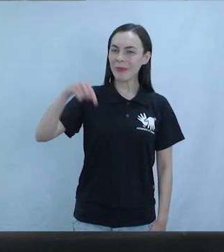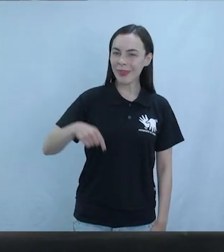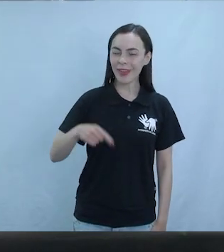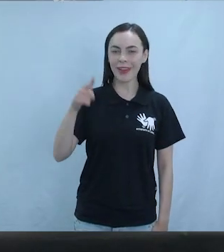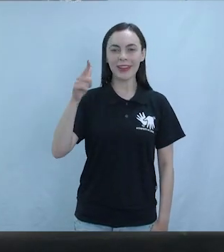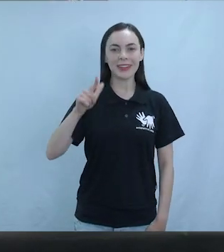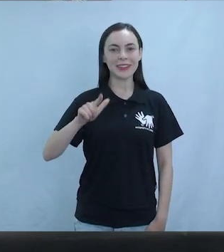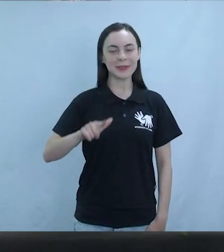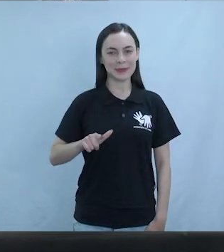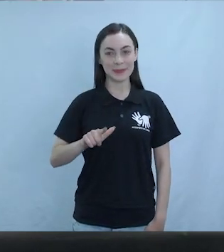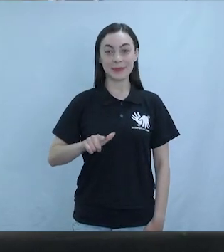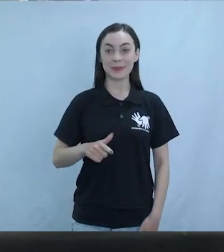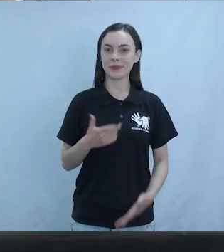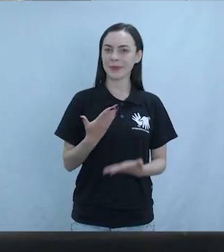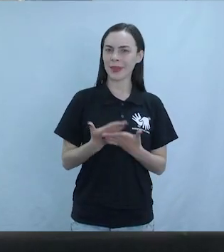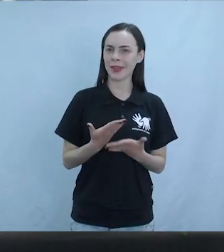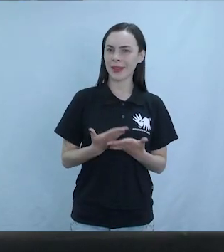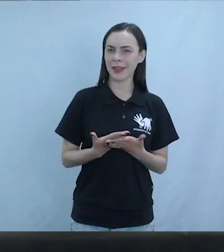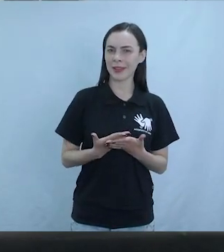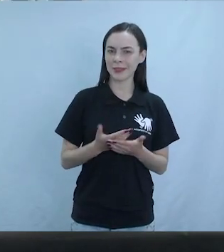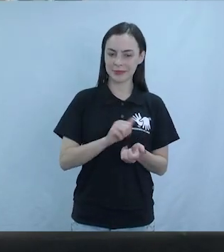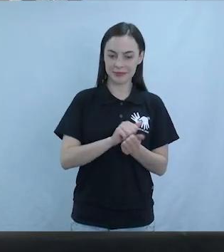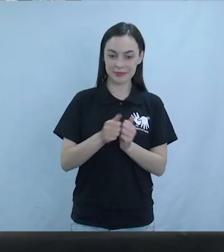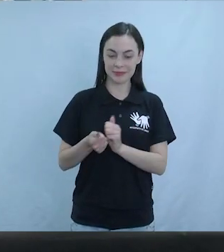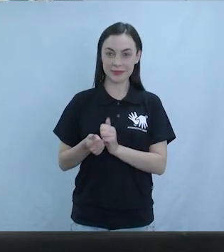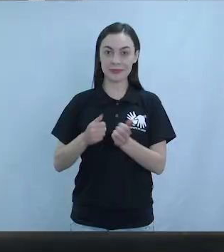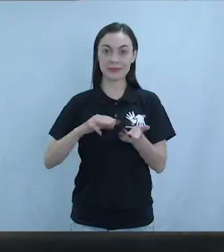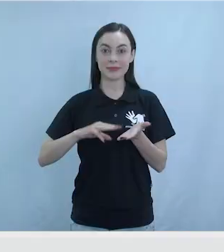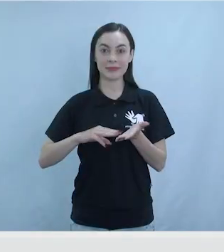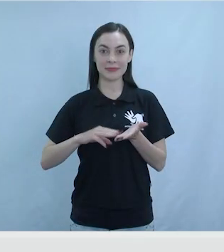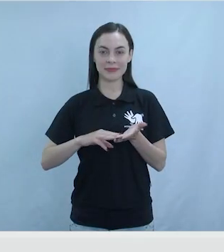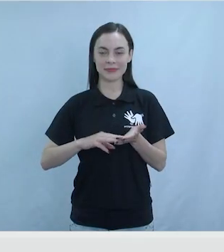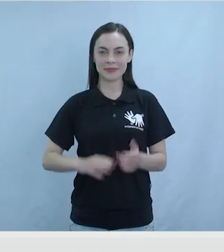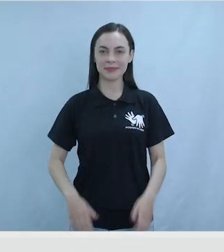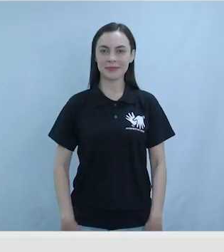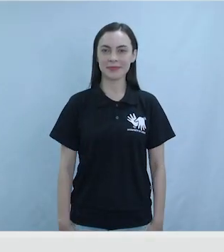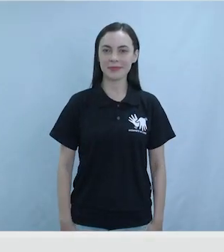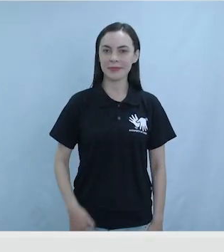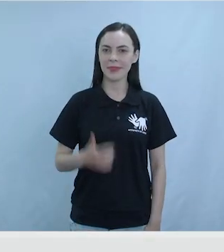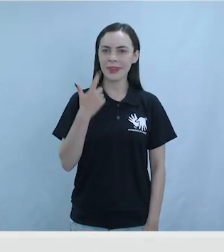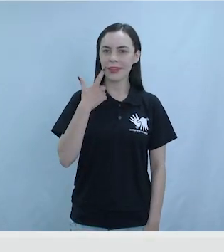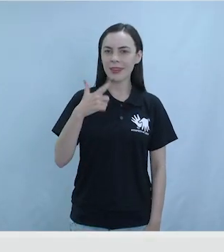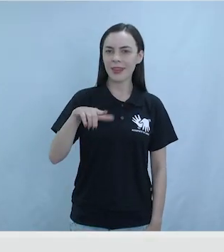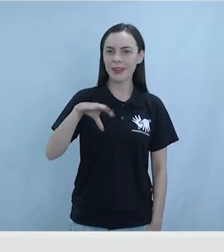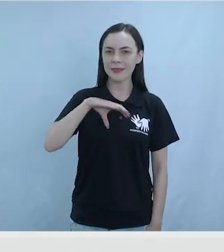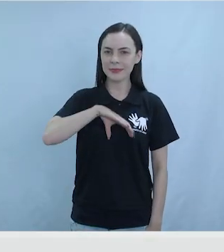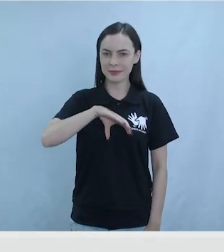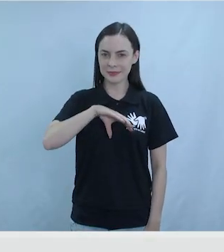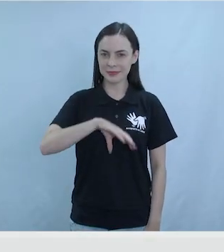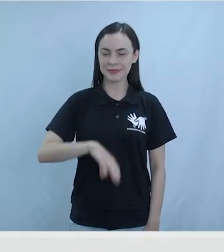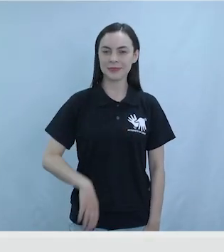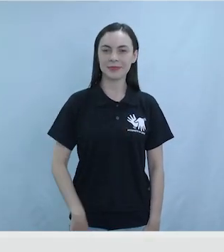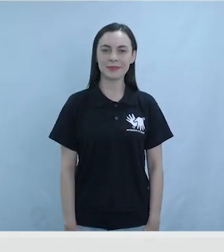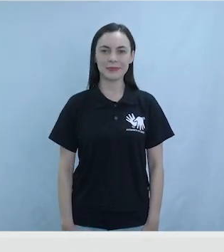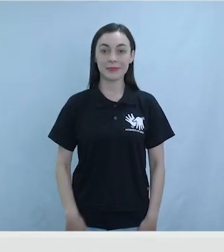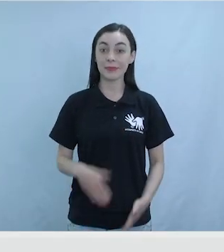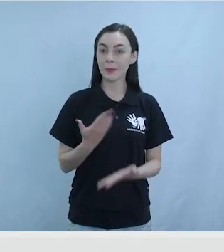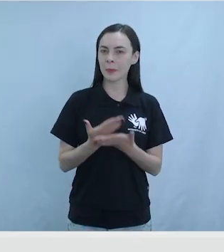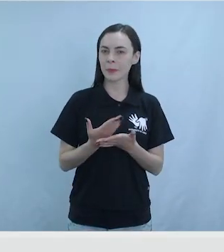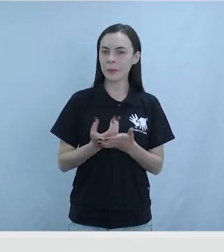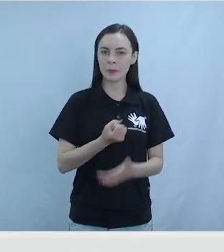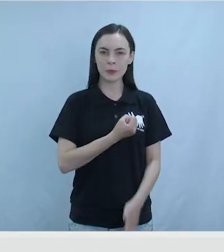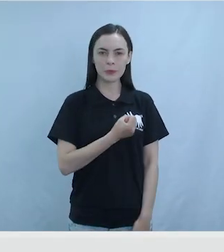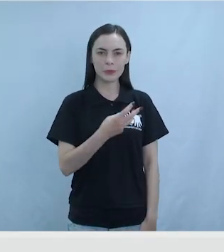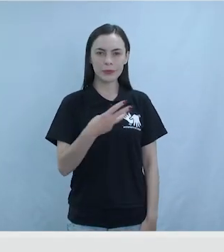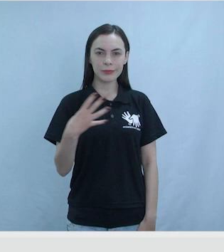aqui novamente para a nossa aula de adequação metodológica de língua portuguesa.